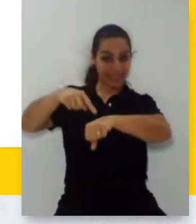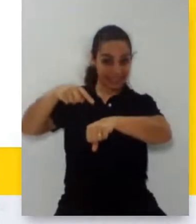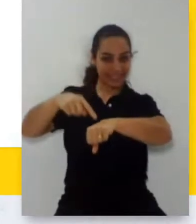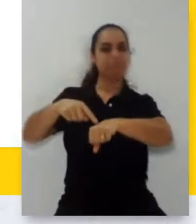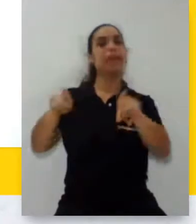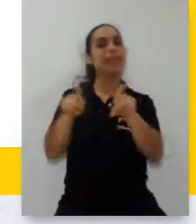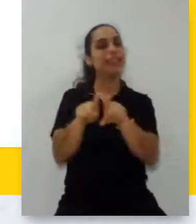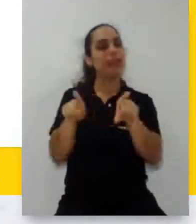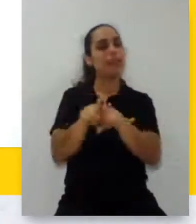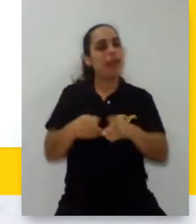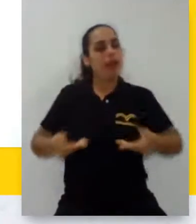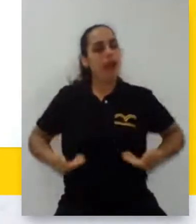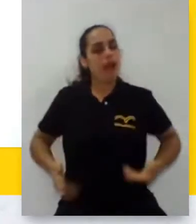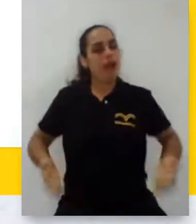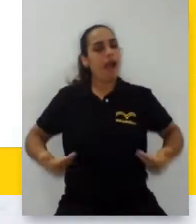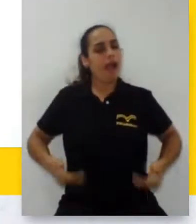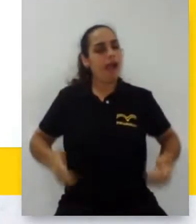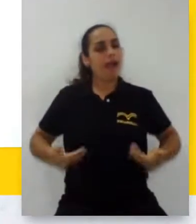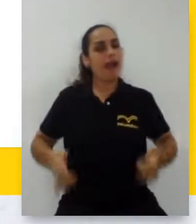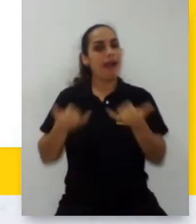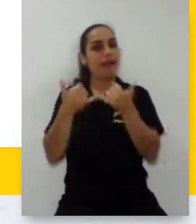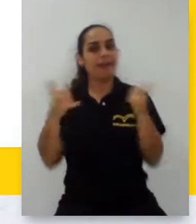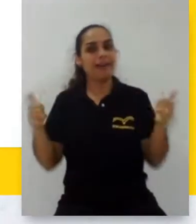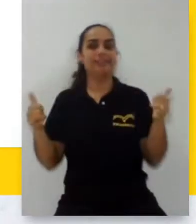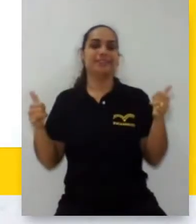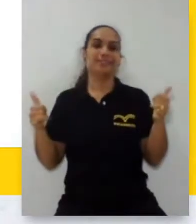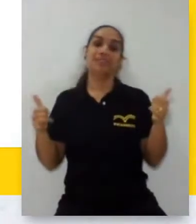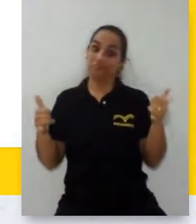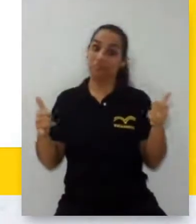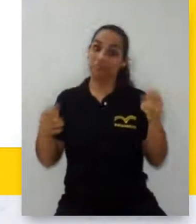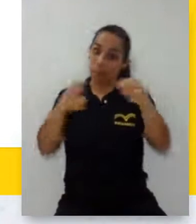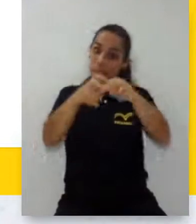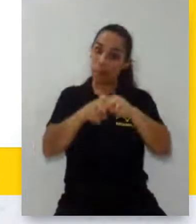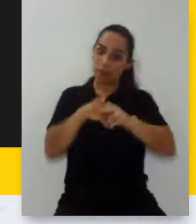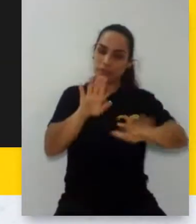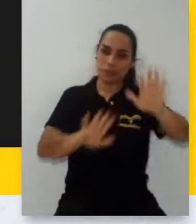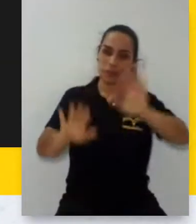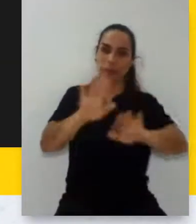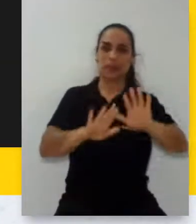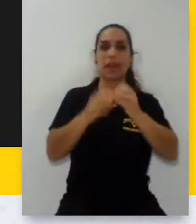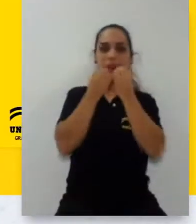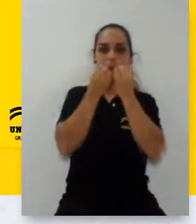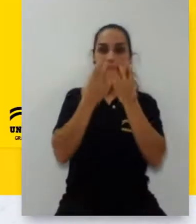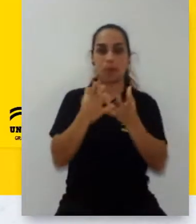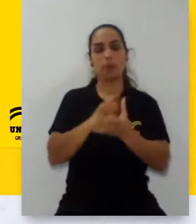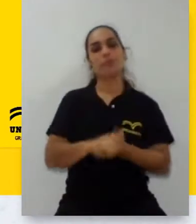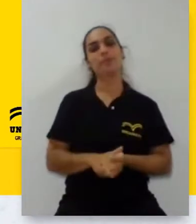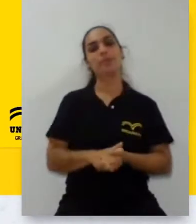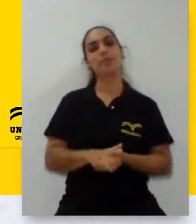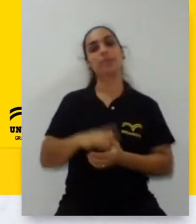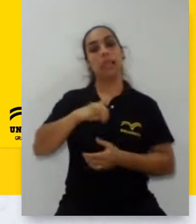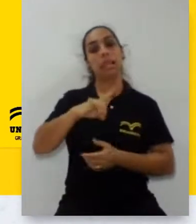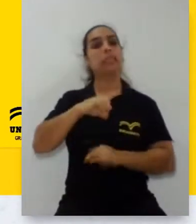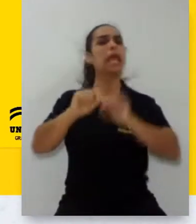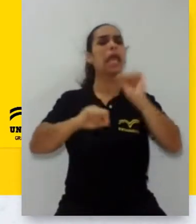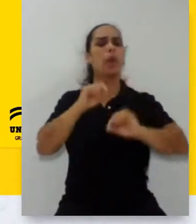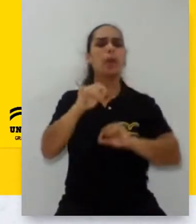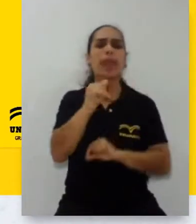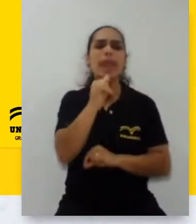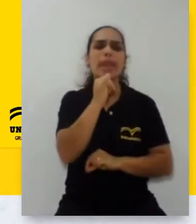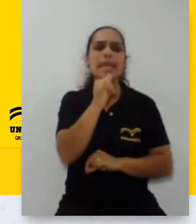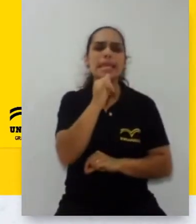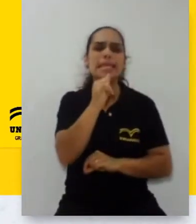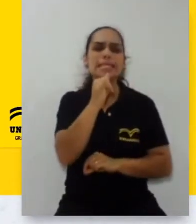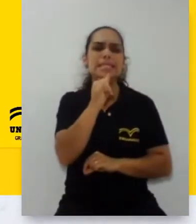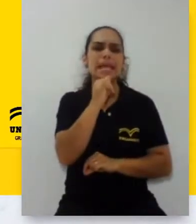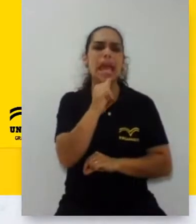gasto também na recuperação. Aí eu trouxe uma figura aqui, até um exemplo um pouco esdrúxulo, mas a questão da composição corporal, por que eu estou